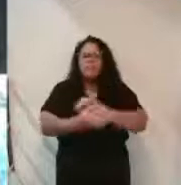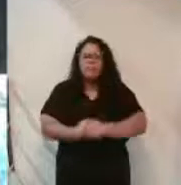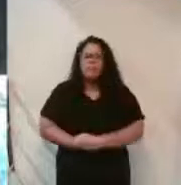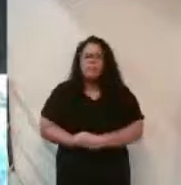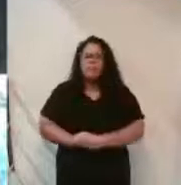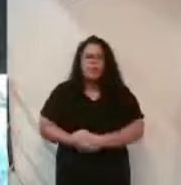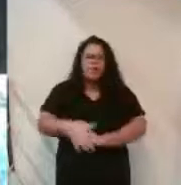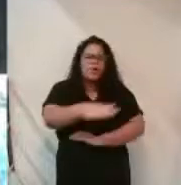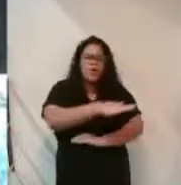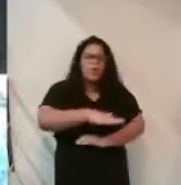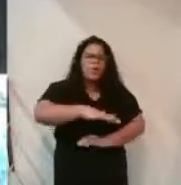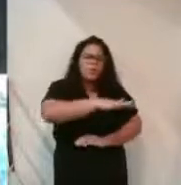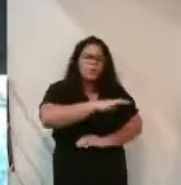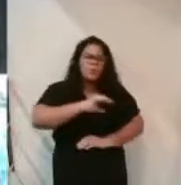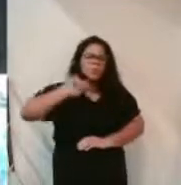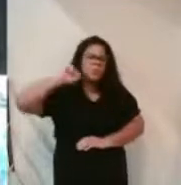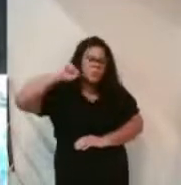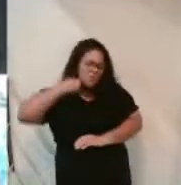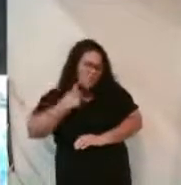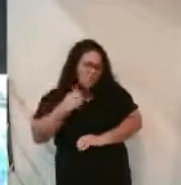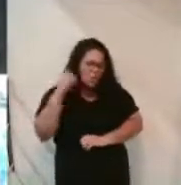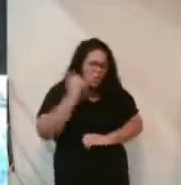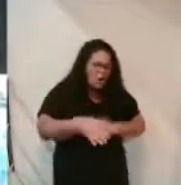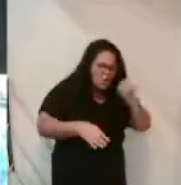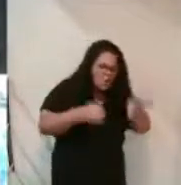como um câncer.